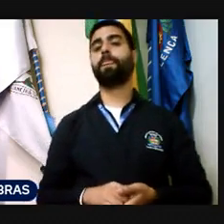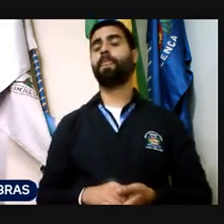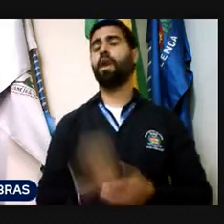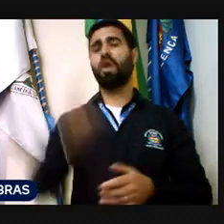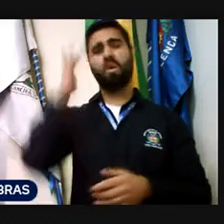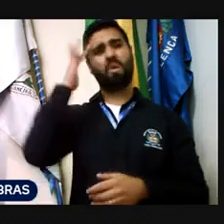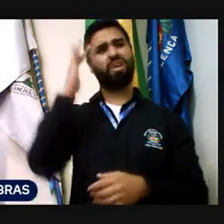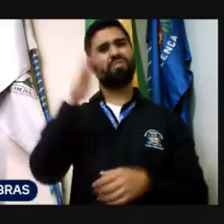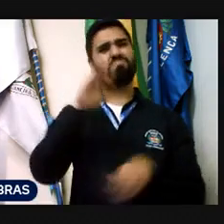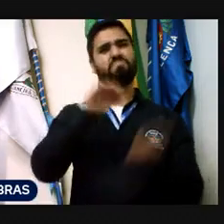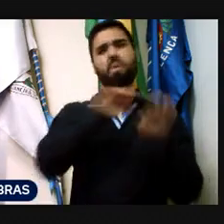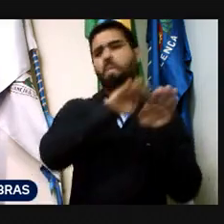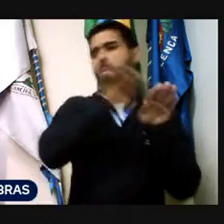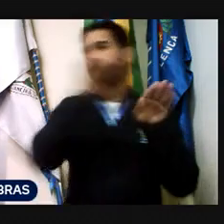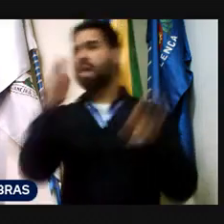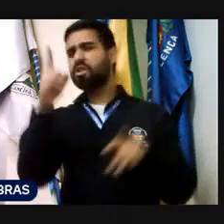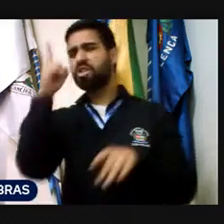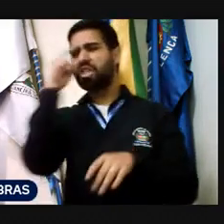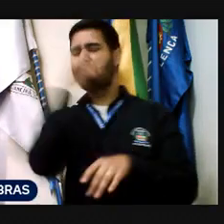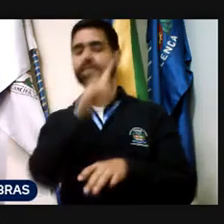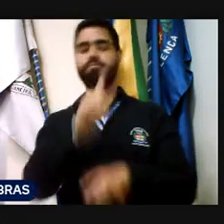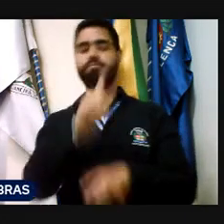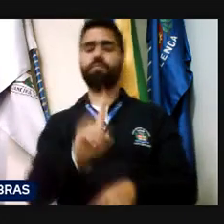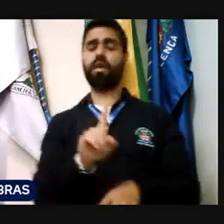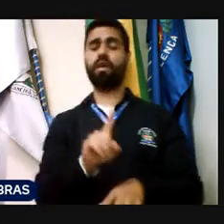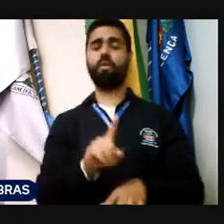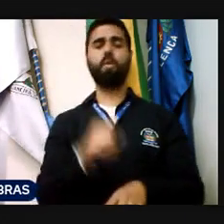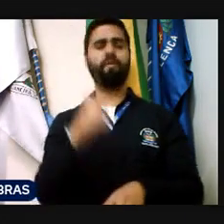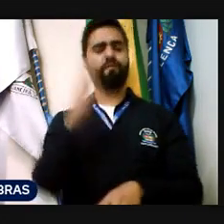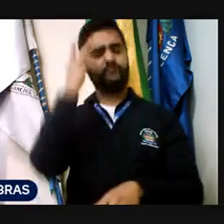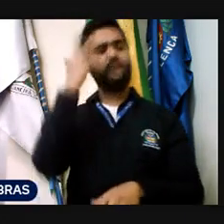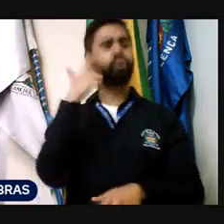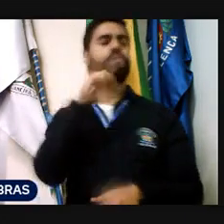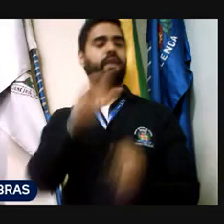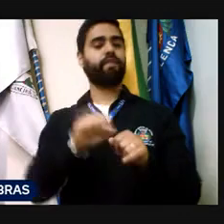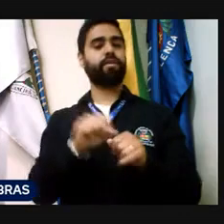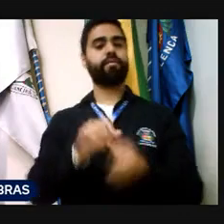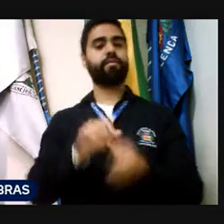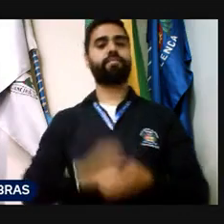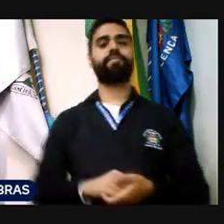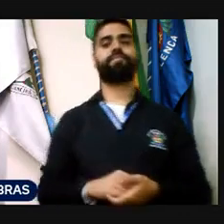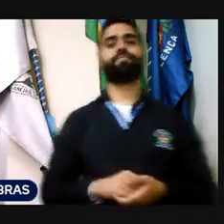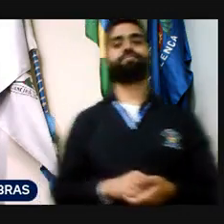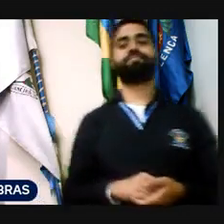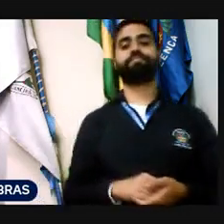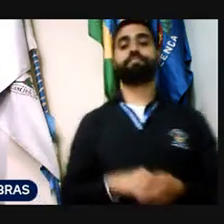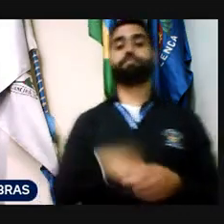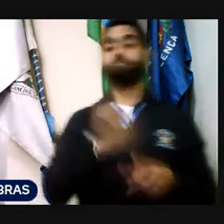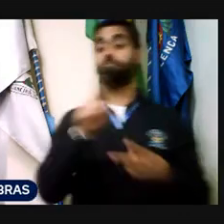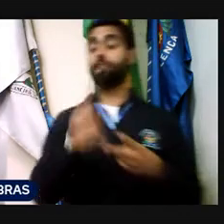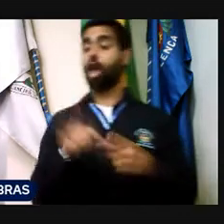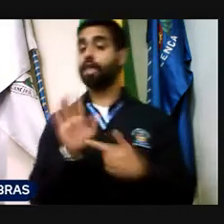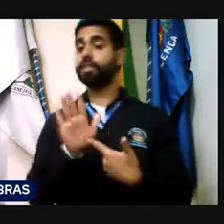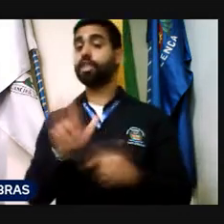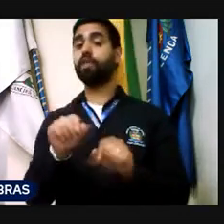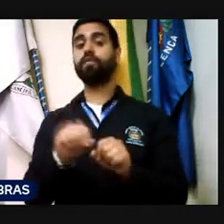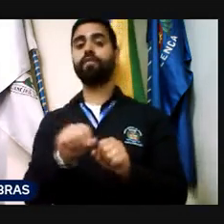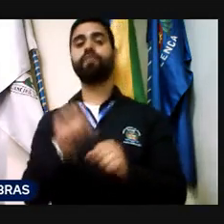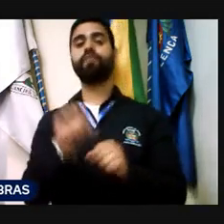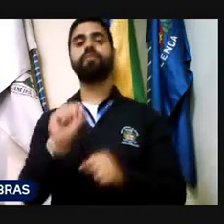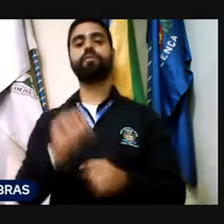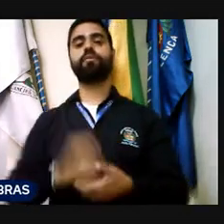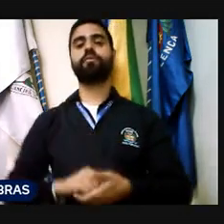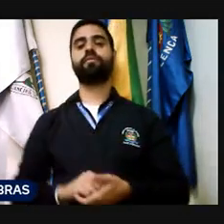tão difícil, já que tantas outras foram executadas lá no nosso distrito. Outra indicação que a gente faz, aqui,